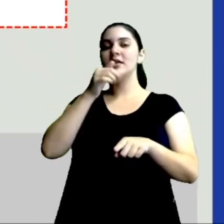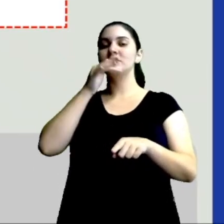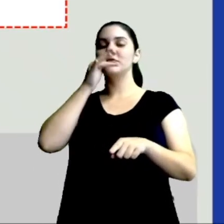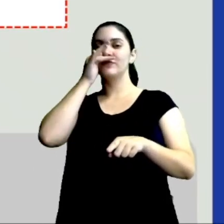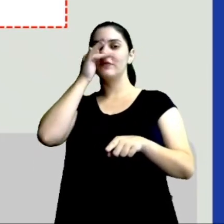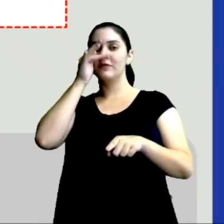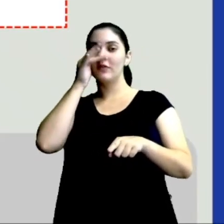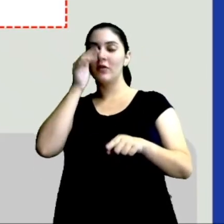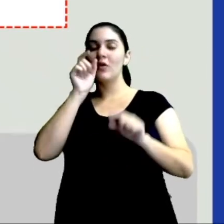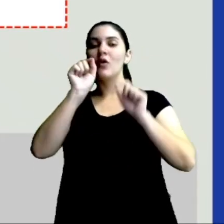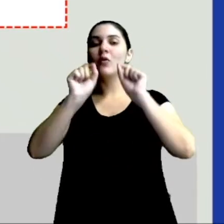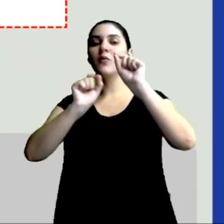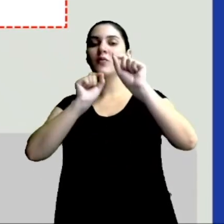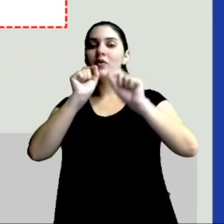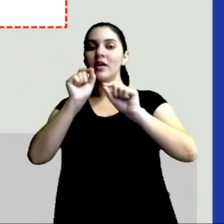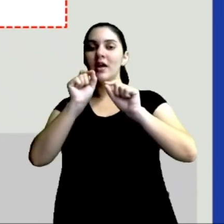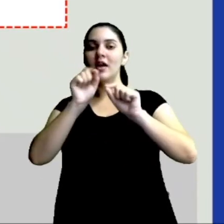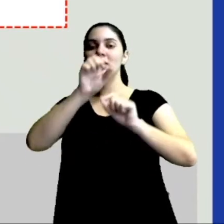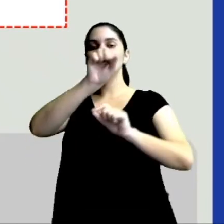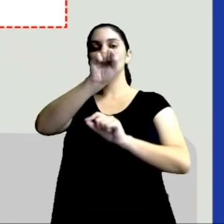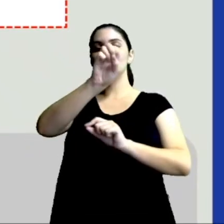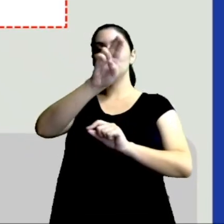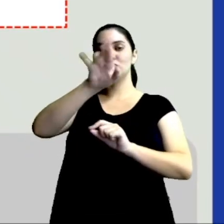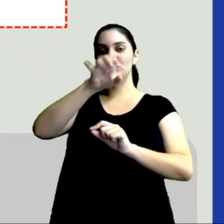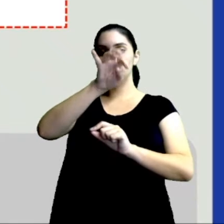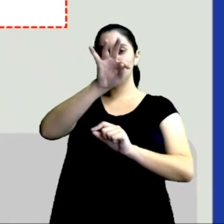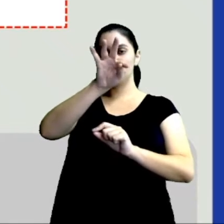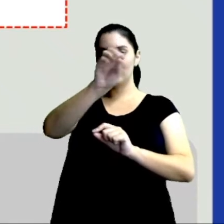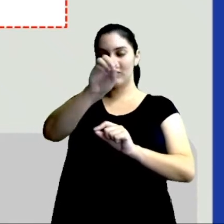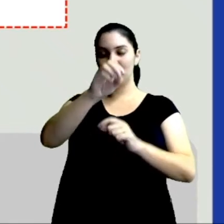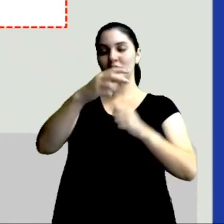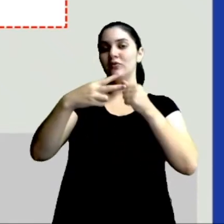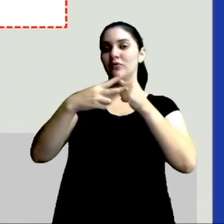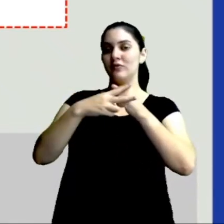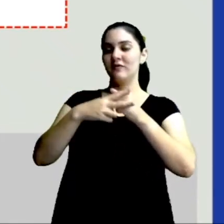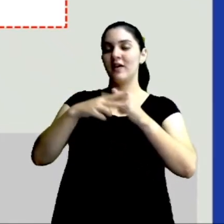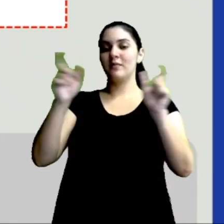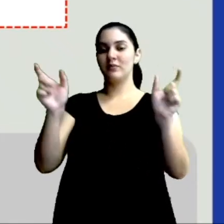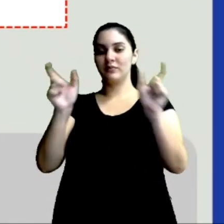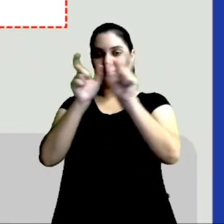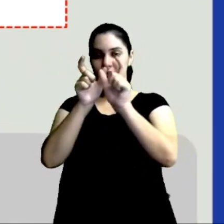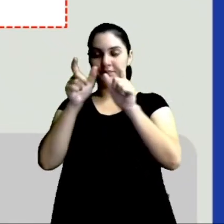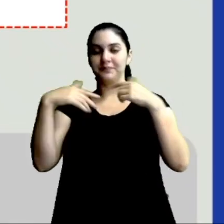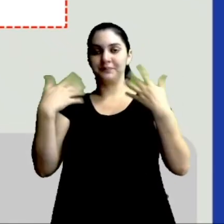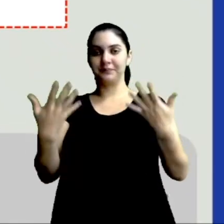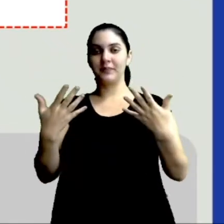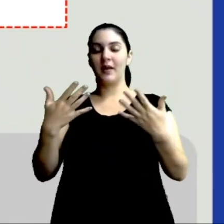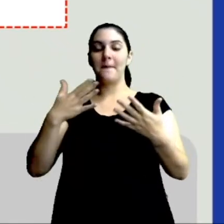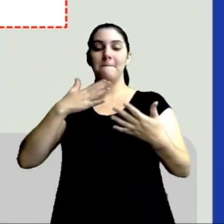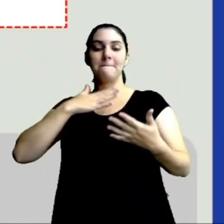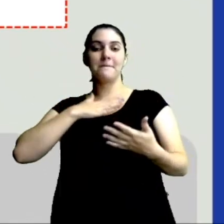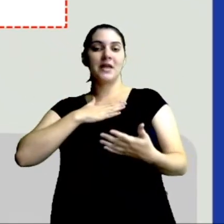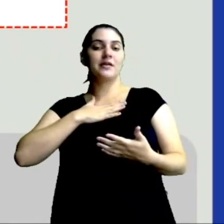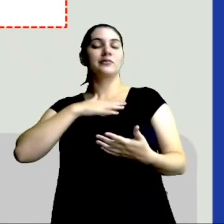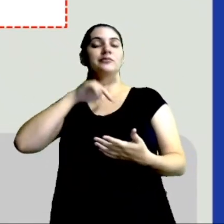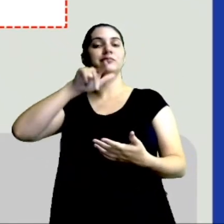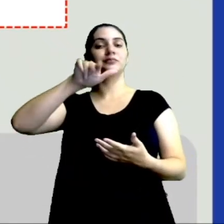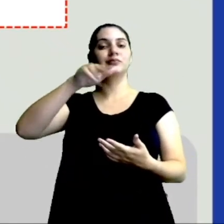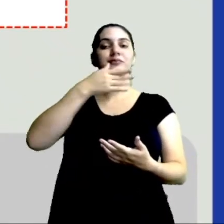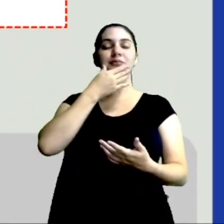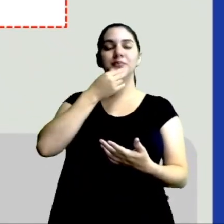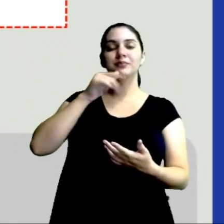aí de sujeito, o verbo e o complemento. Meu irmão e a vizinha dele, ó, mais